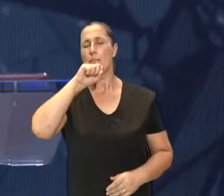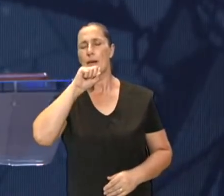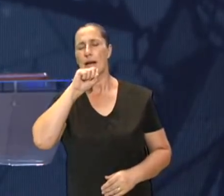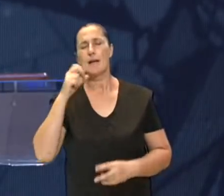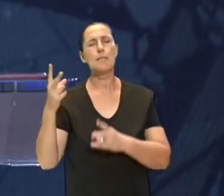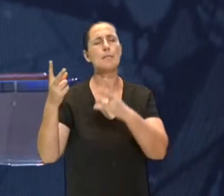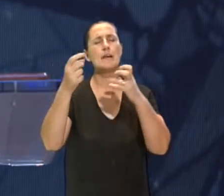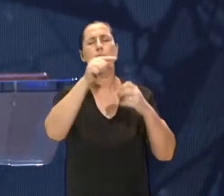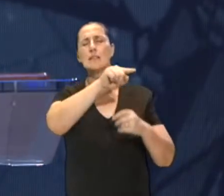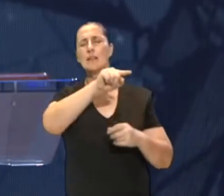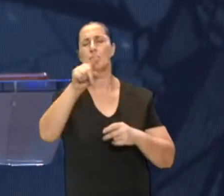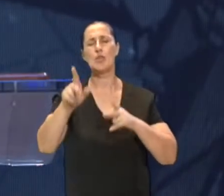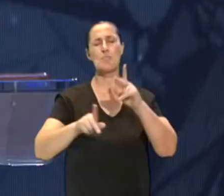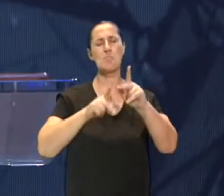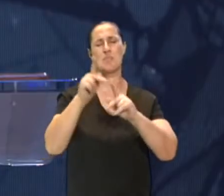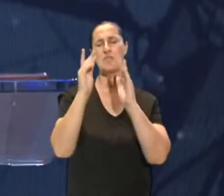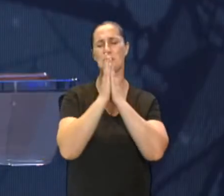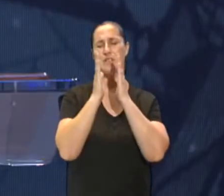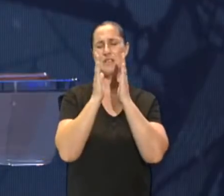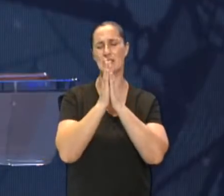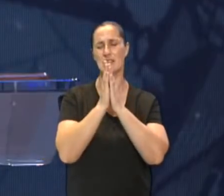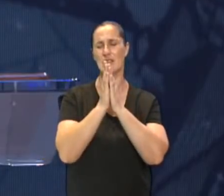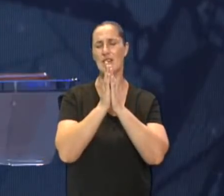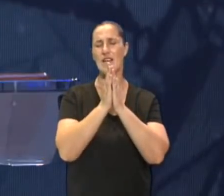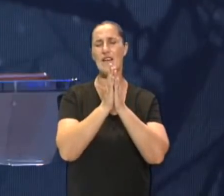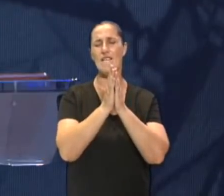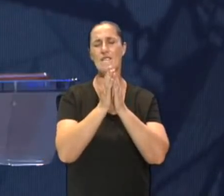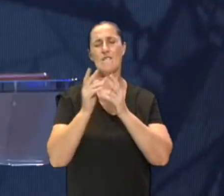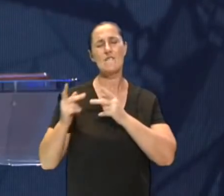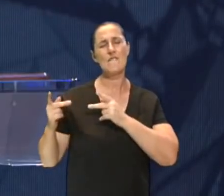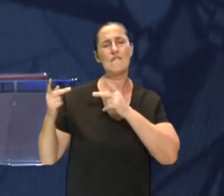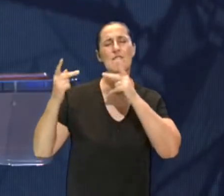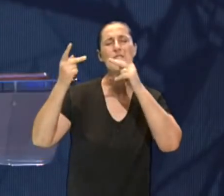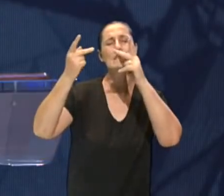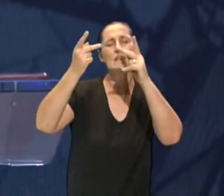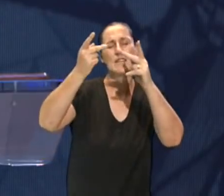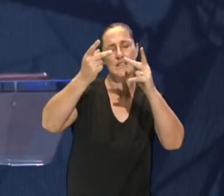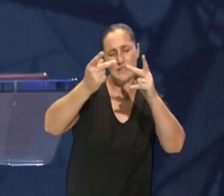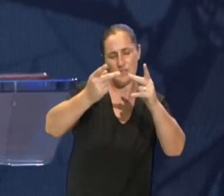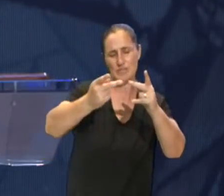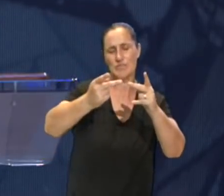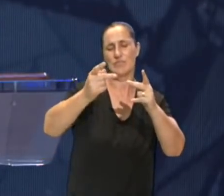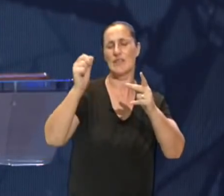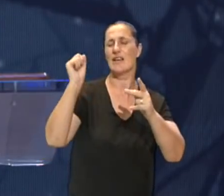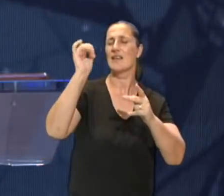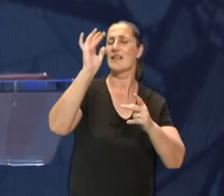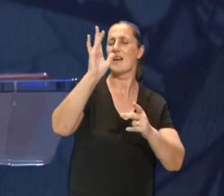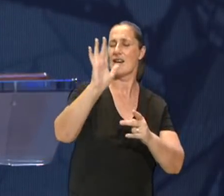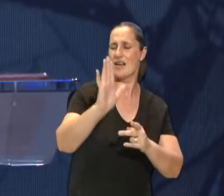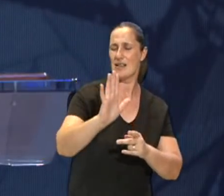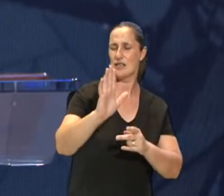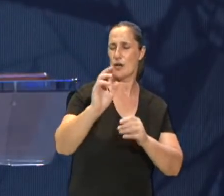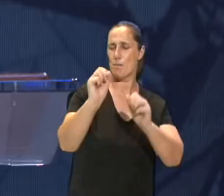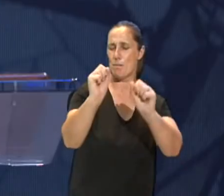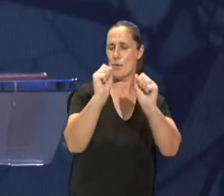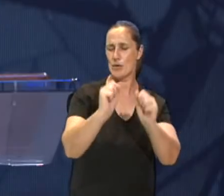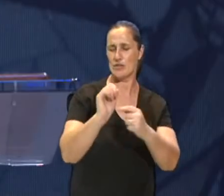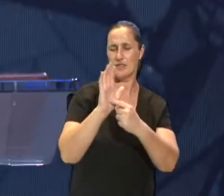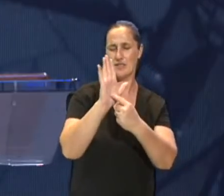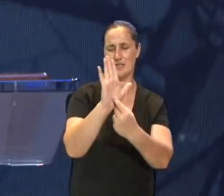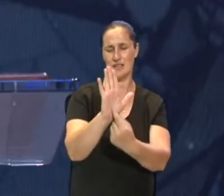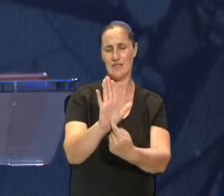oração de Ezequias. E visita agora com a tua graça. Que o poder do Senhor se revele